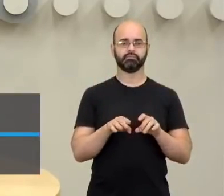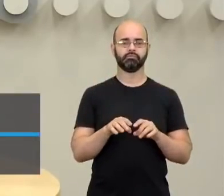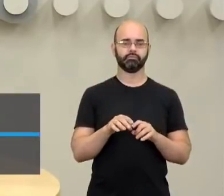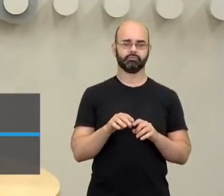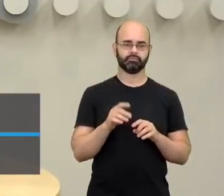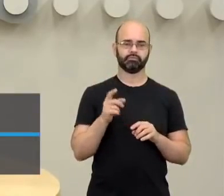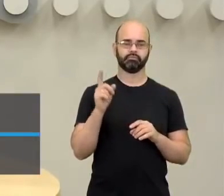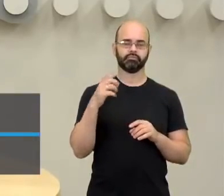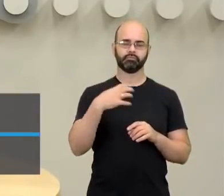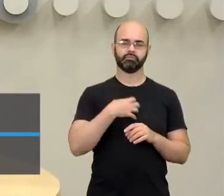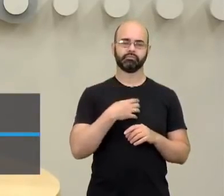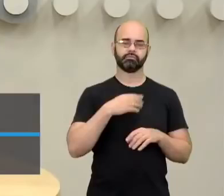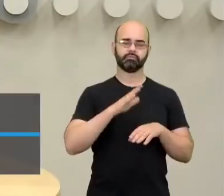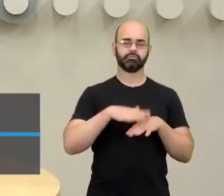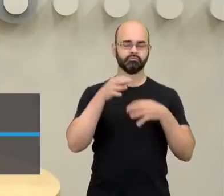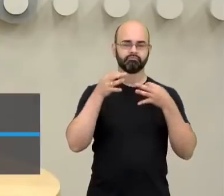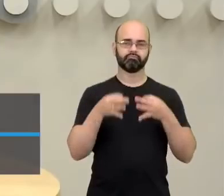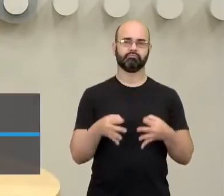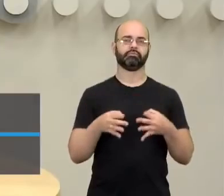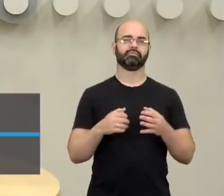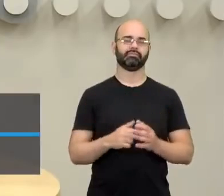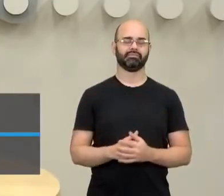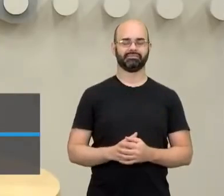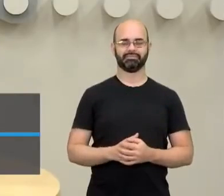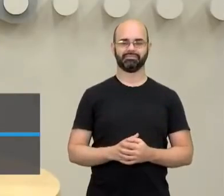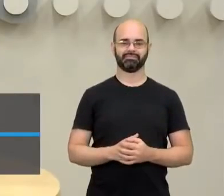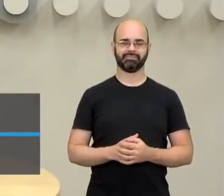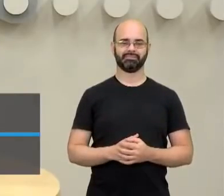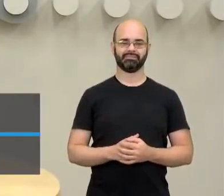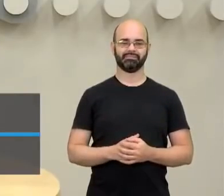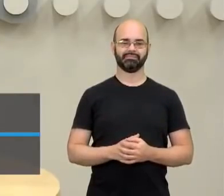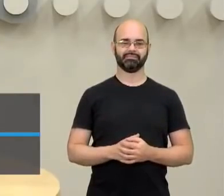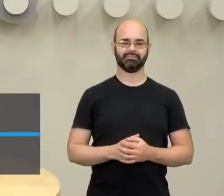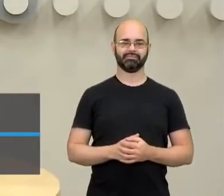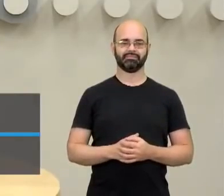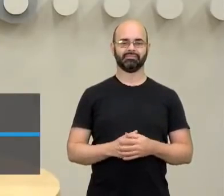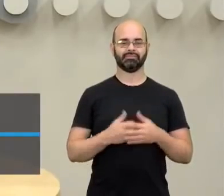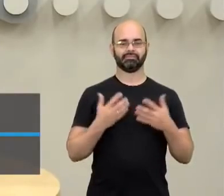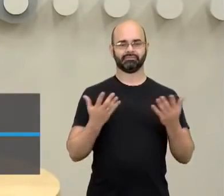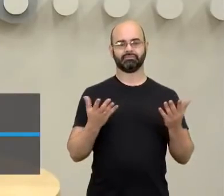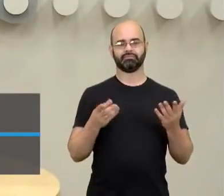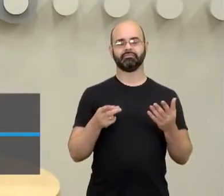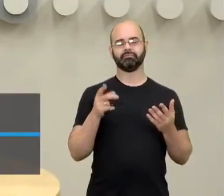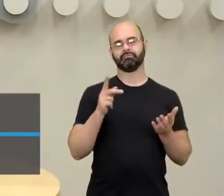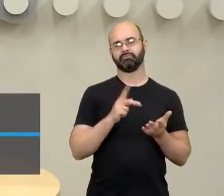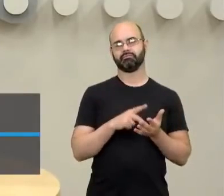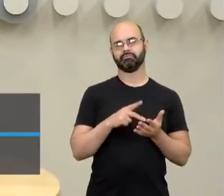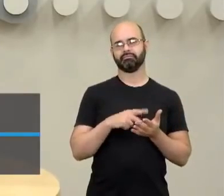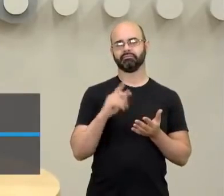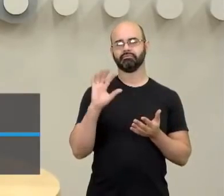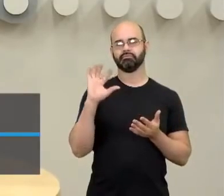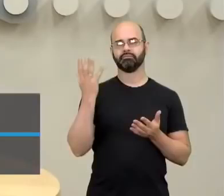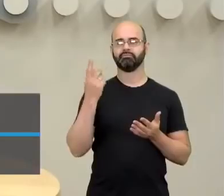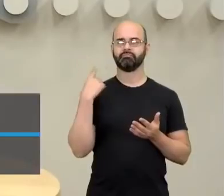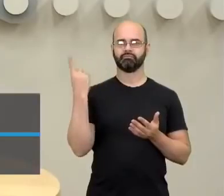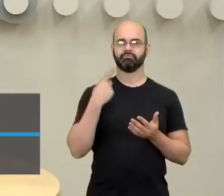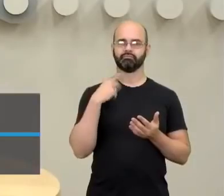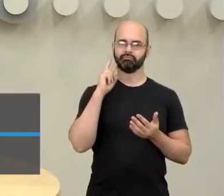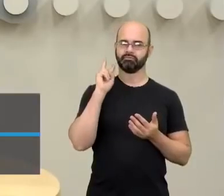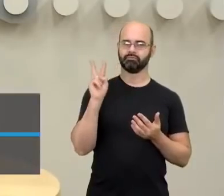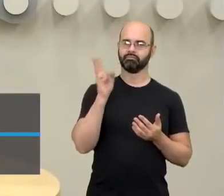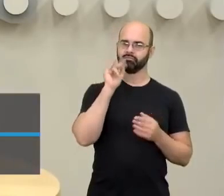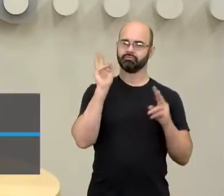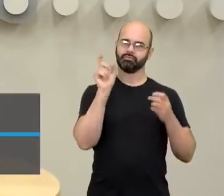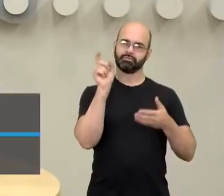mais contundente, tá bom? Então, né, geralmente, né, é isso que acontece quando a gente vê a questão